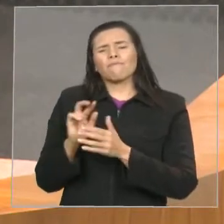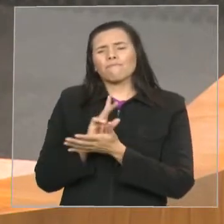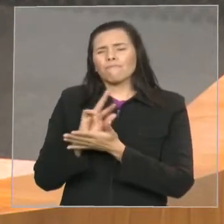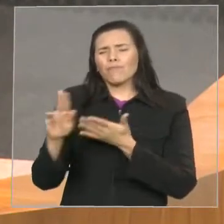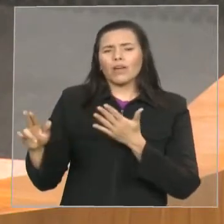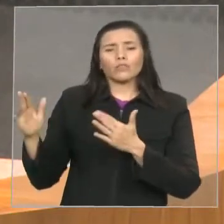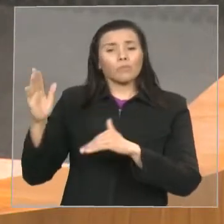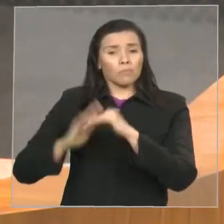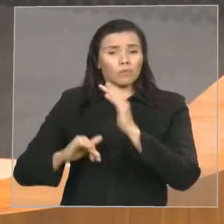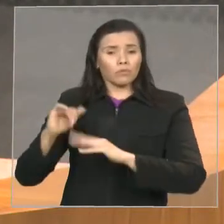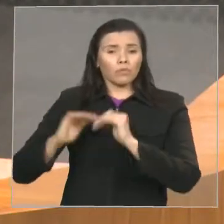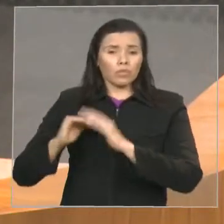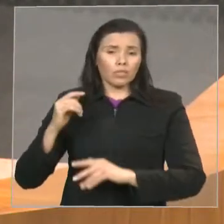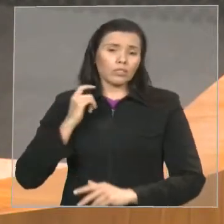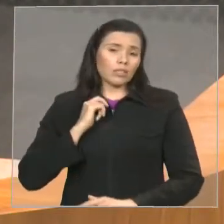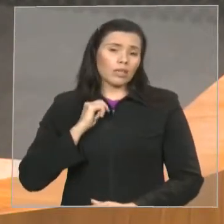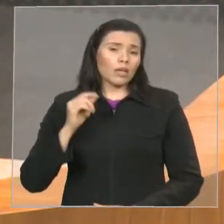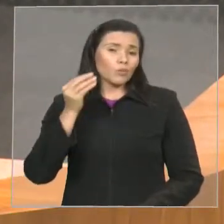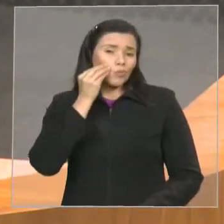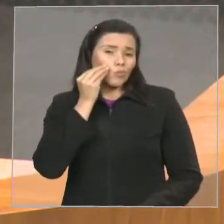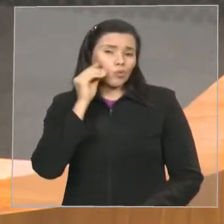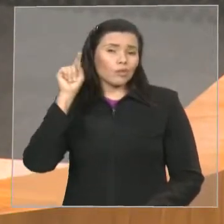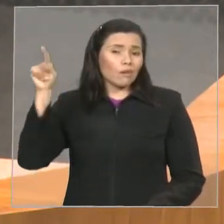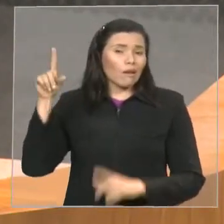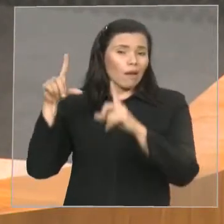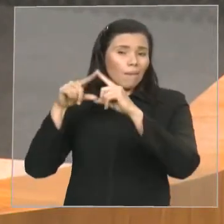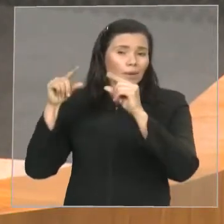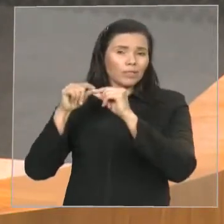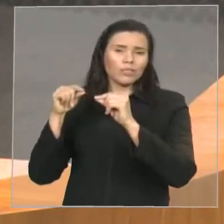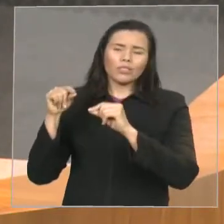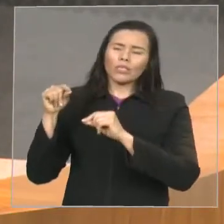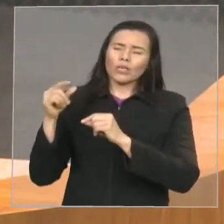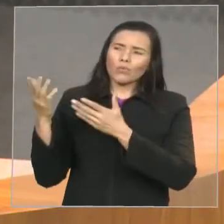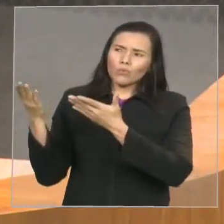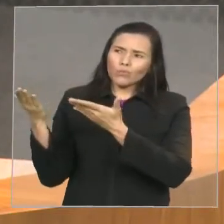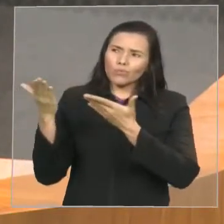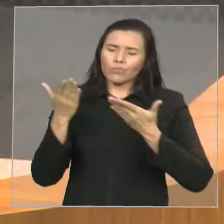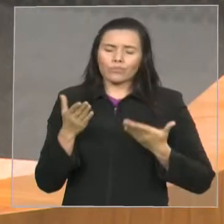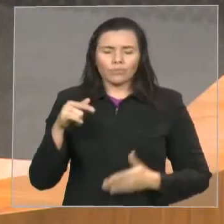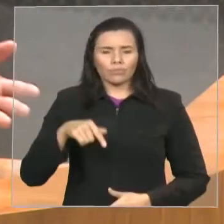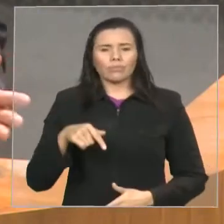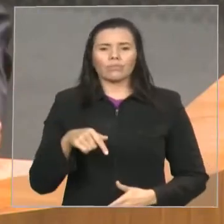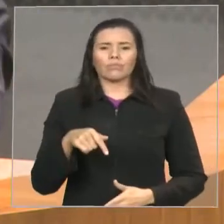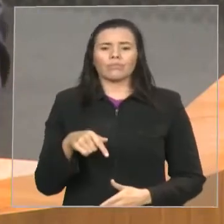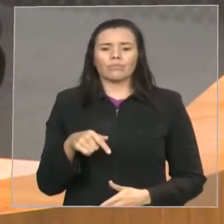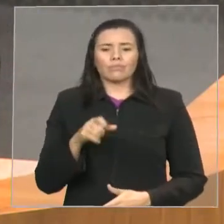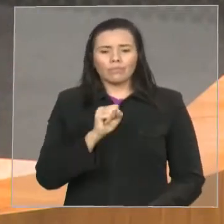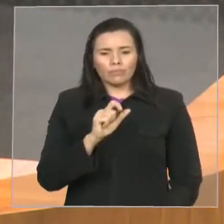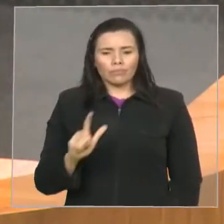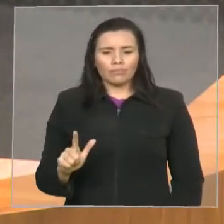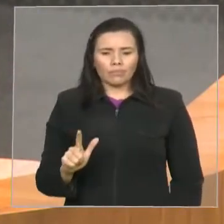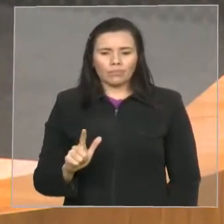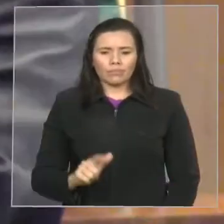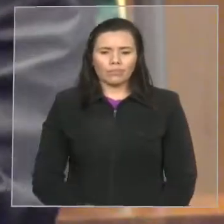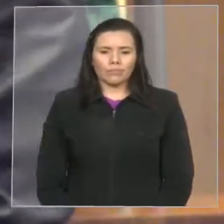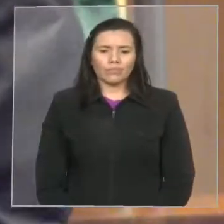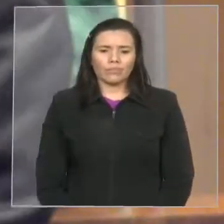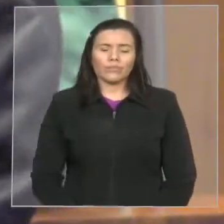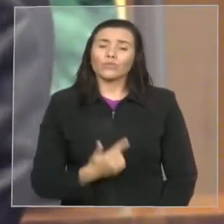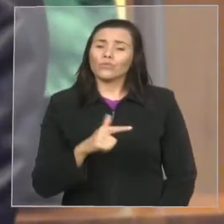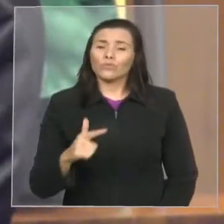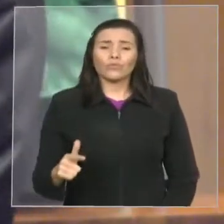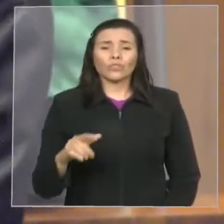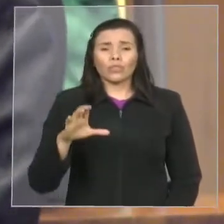academia. Então, isso foi um fato histórico. E quando nós... não tinha corregedoria. Nós instalamos